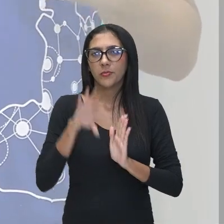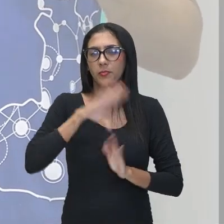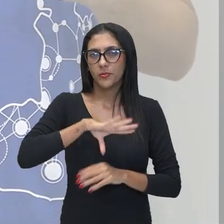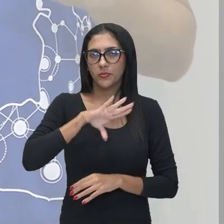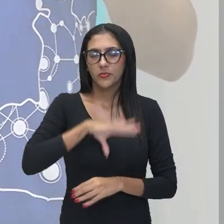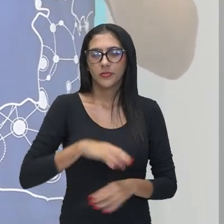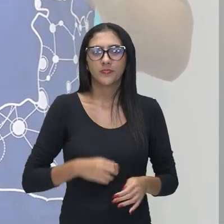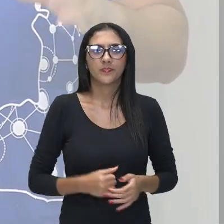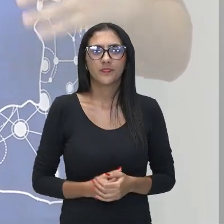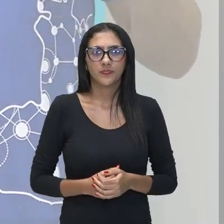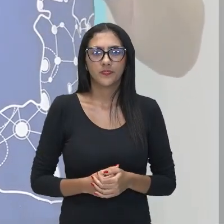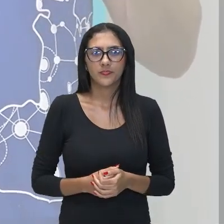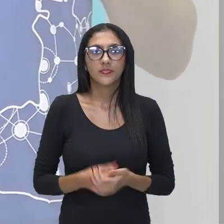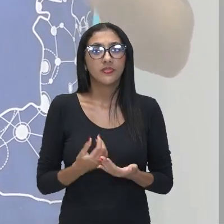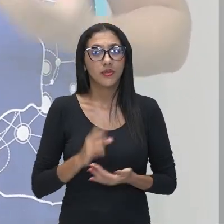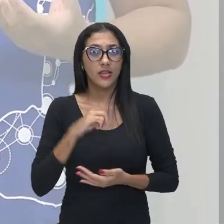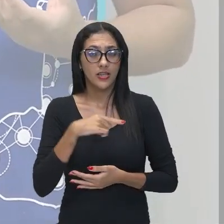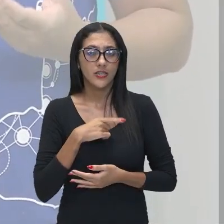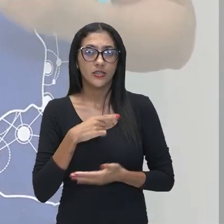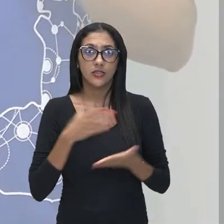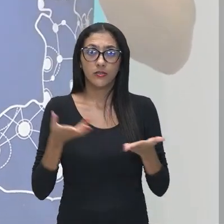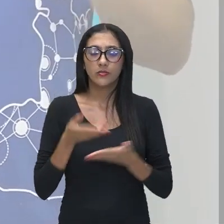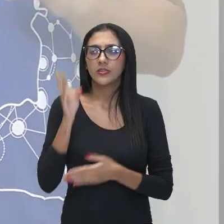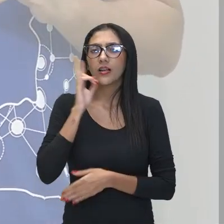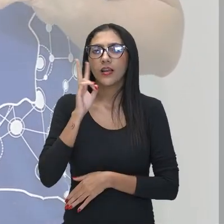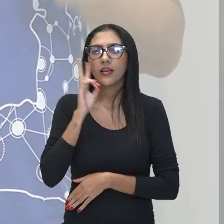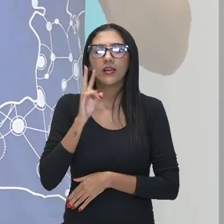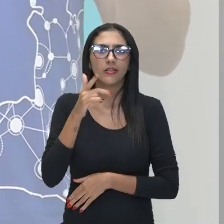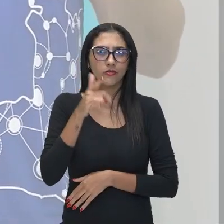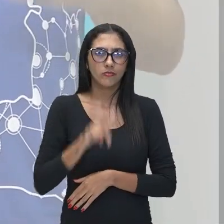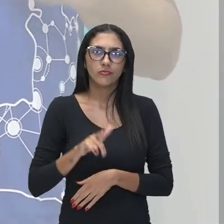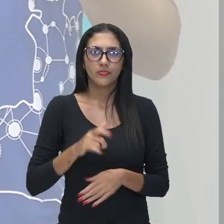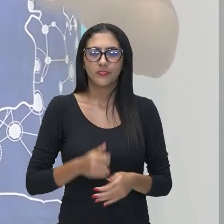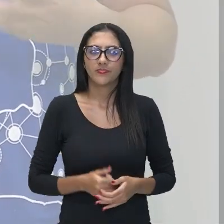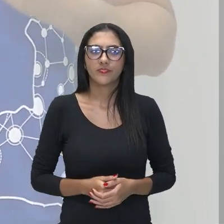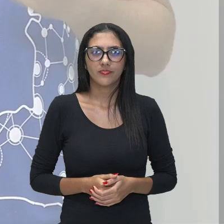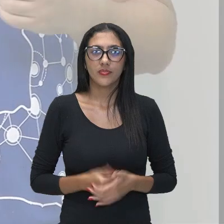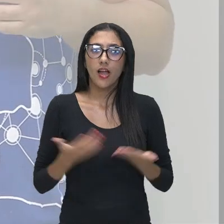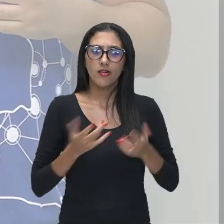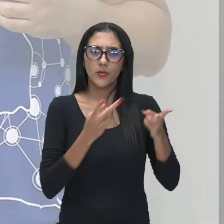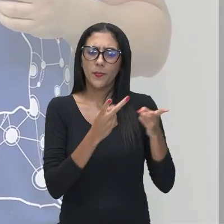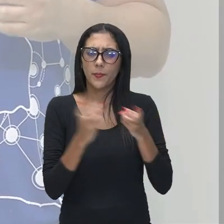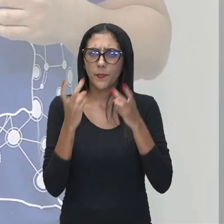E é sobre essa modalidade que nós vamos refletir um pouco. Então, nós vamos identificar os